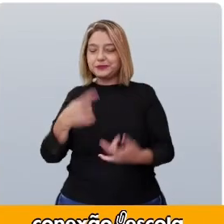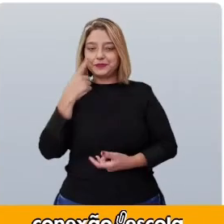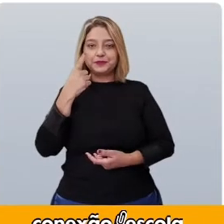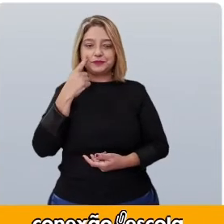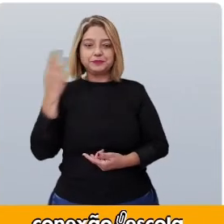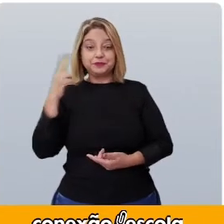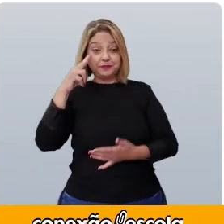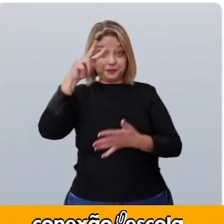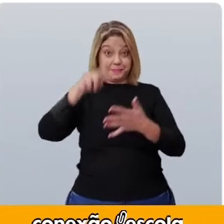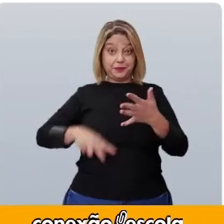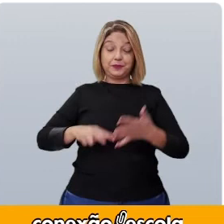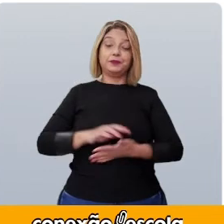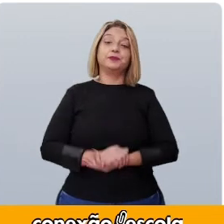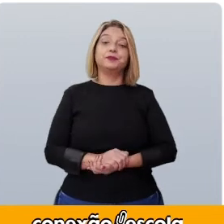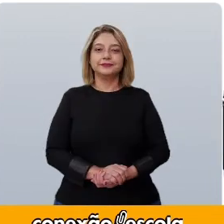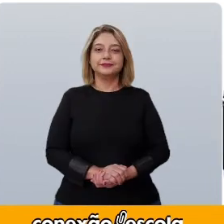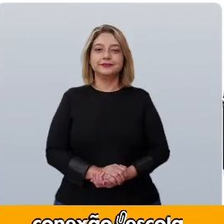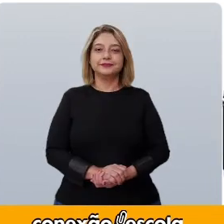aí.